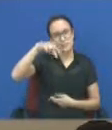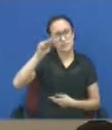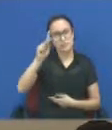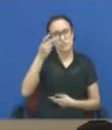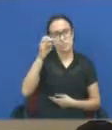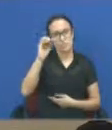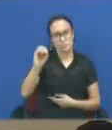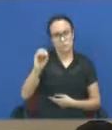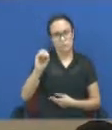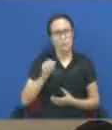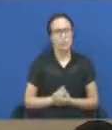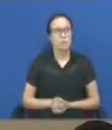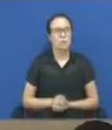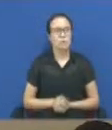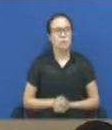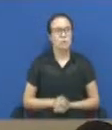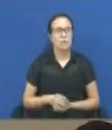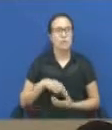Aloysio.